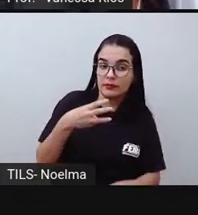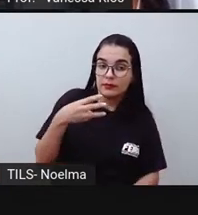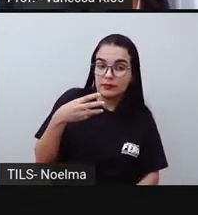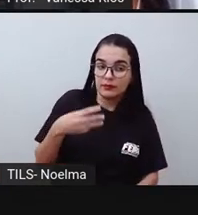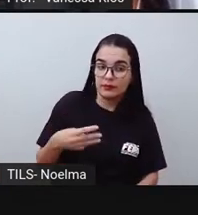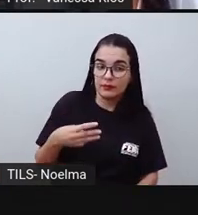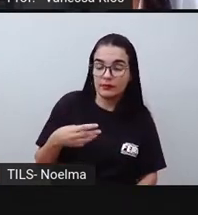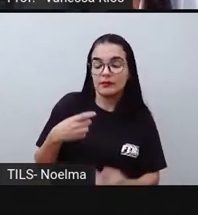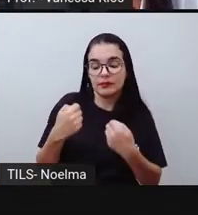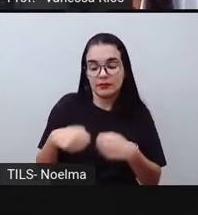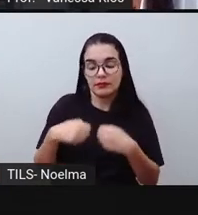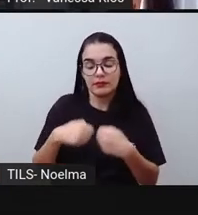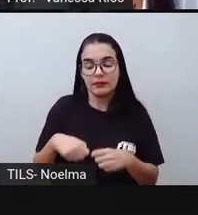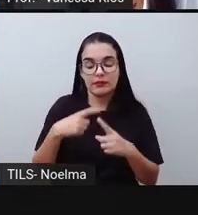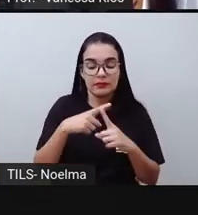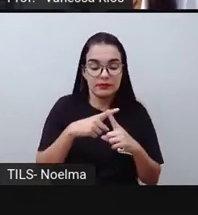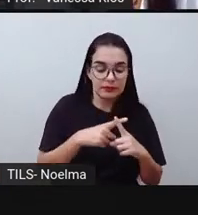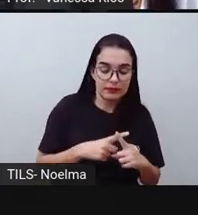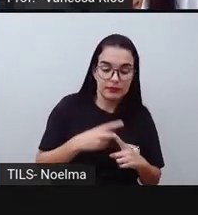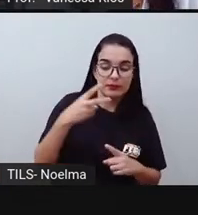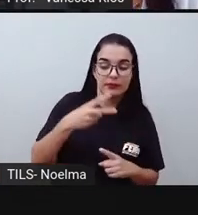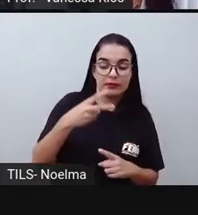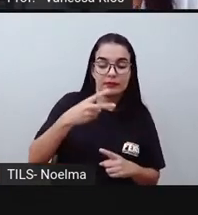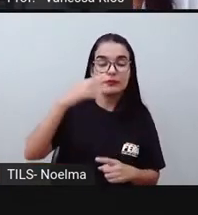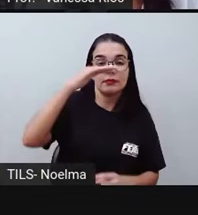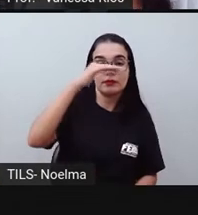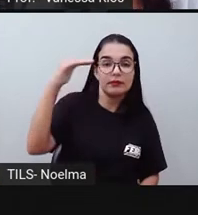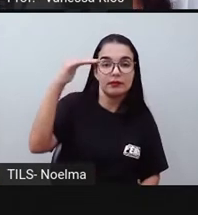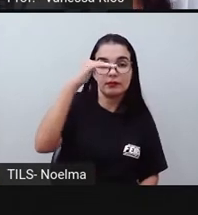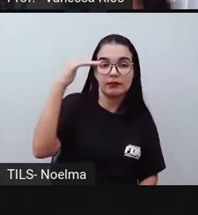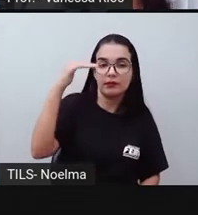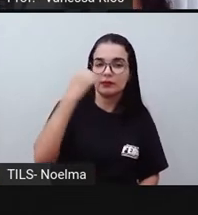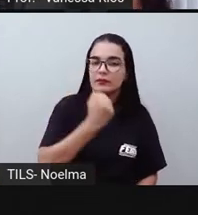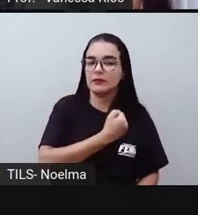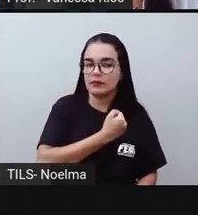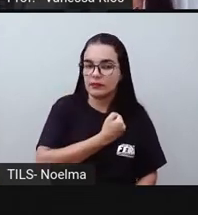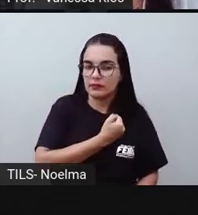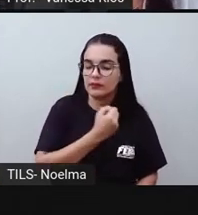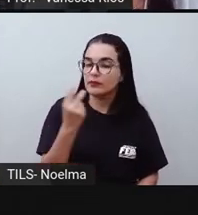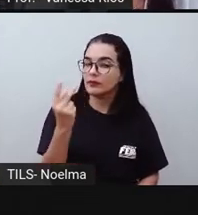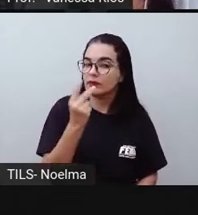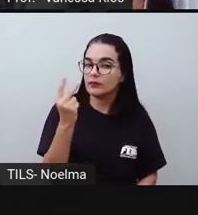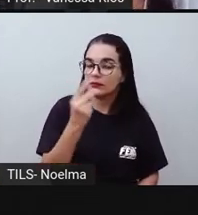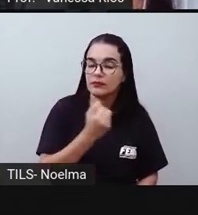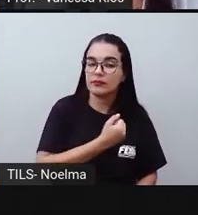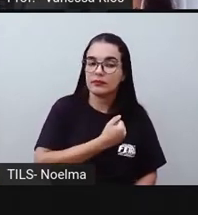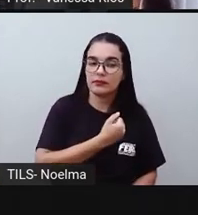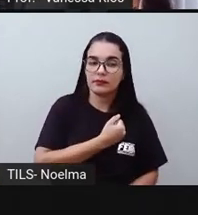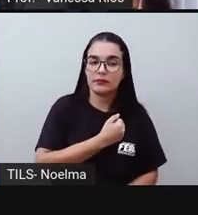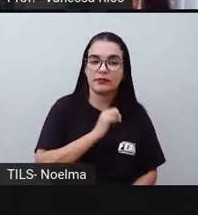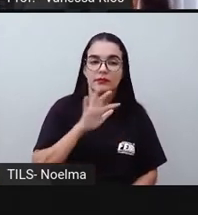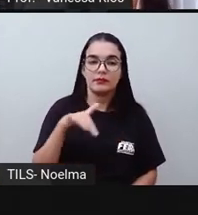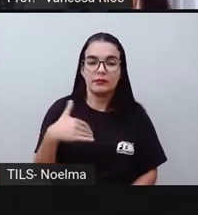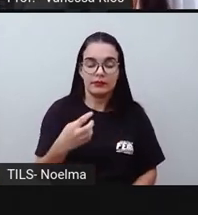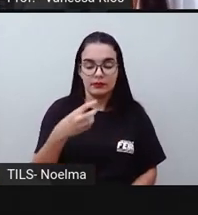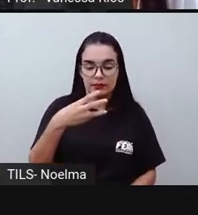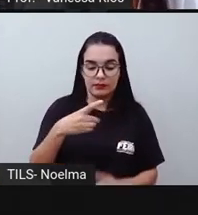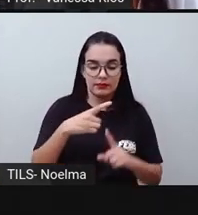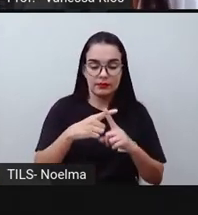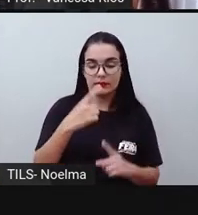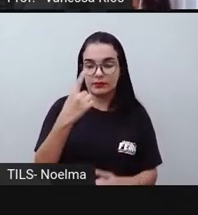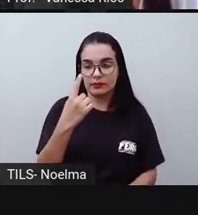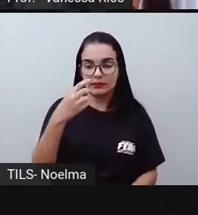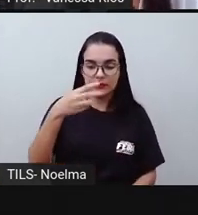multiplicar pelos dois números que compõem o fator que está na parte superior. Então, eu já multipliquei 3 vezes 1,